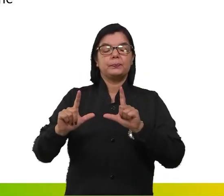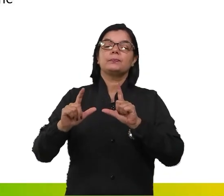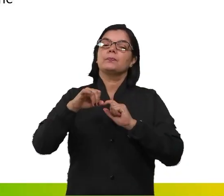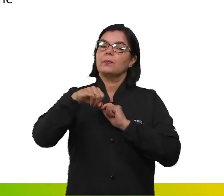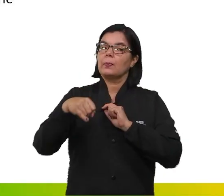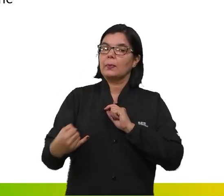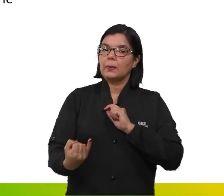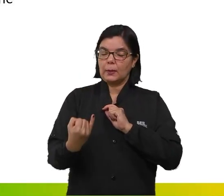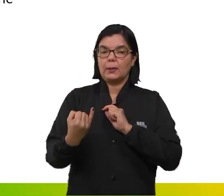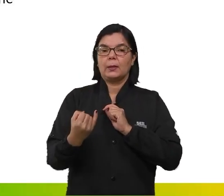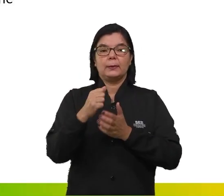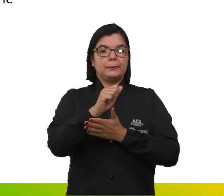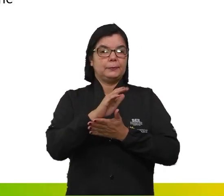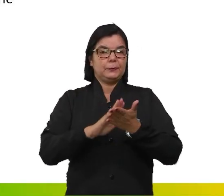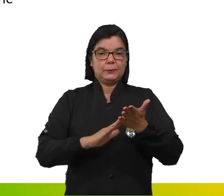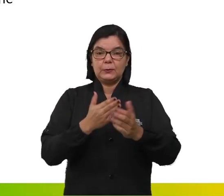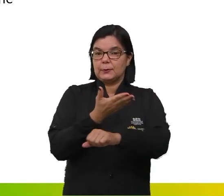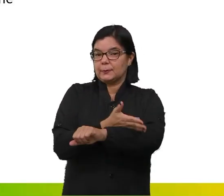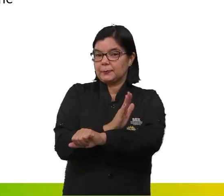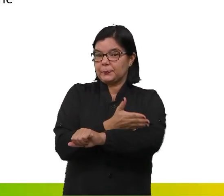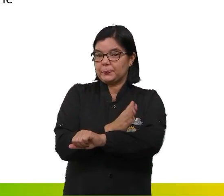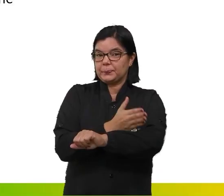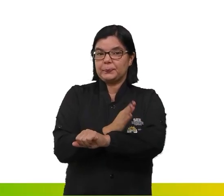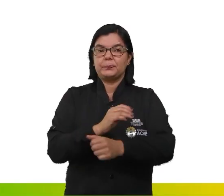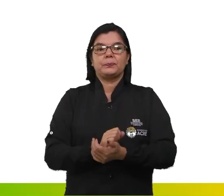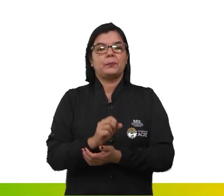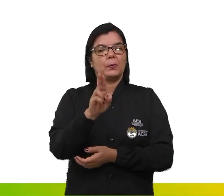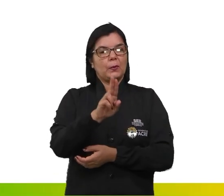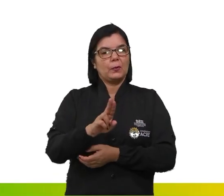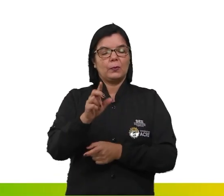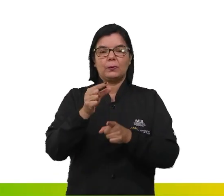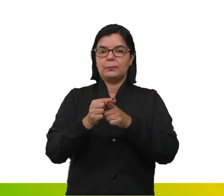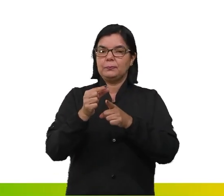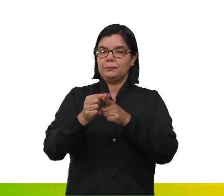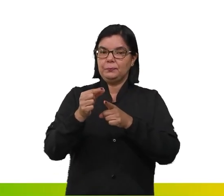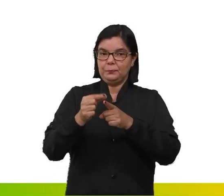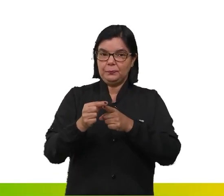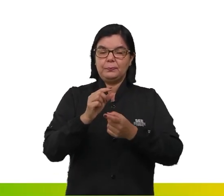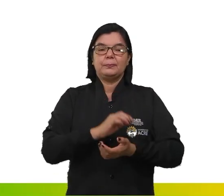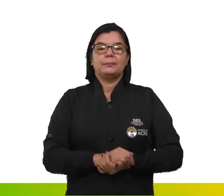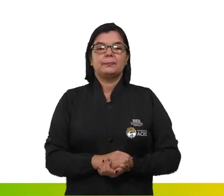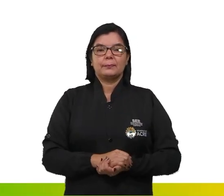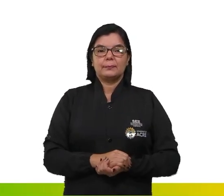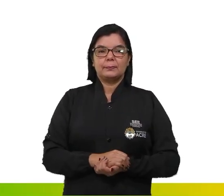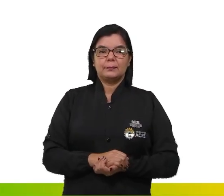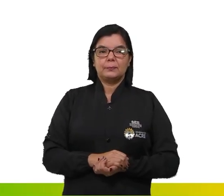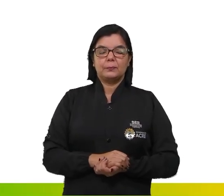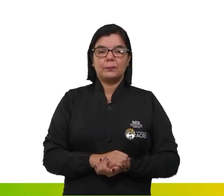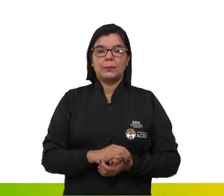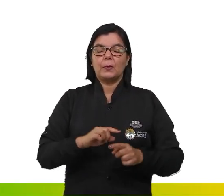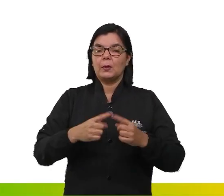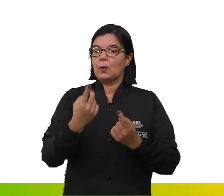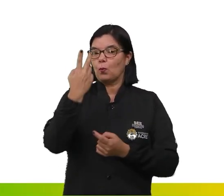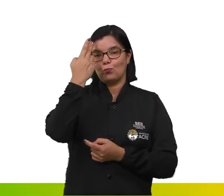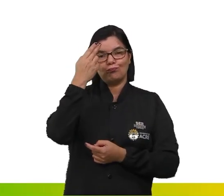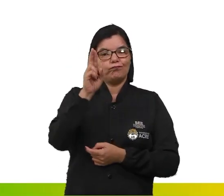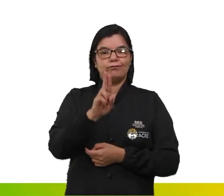fazer atividades agora, usando essas unidades de medidas não